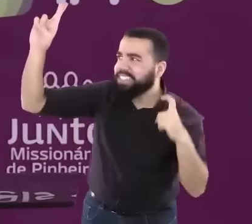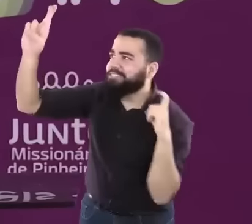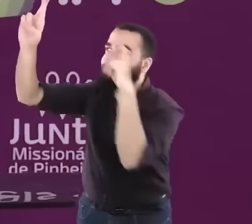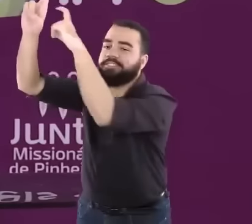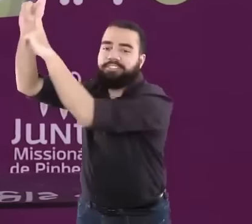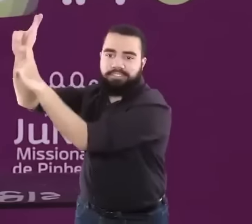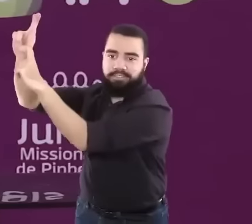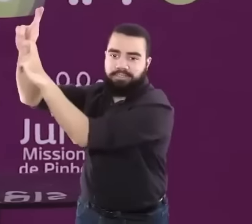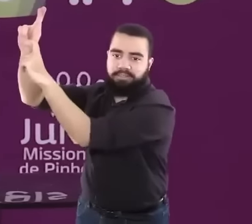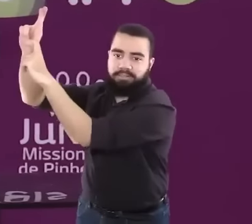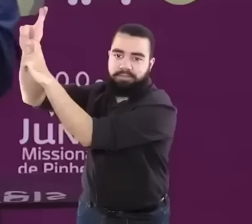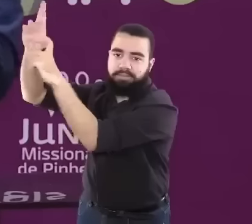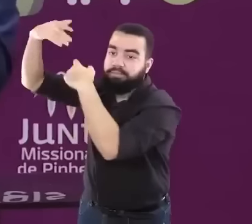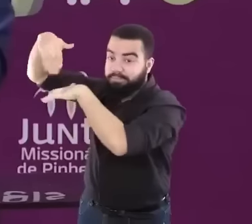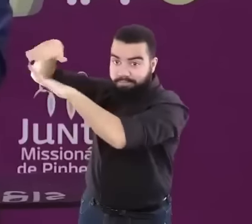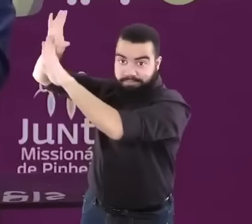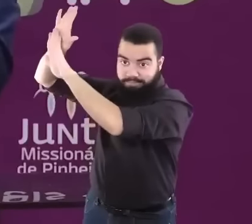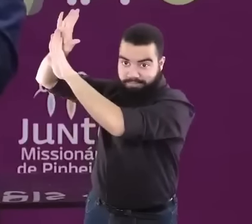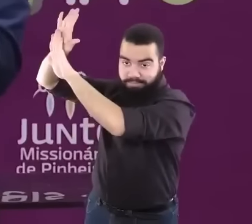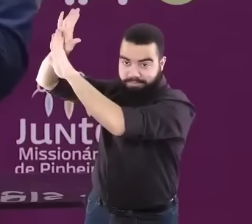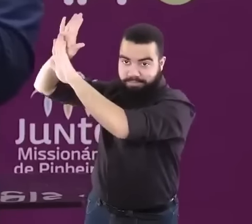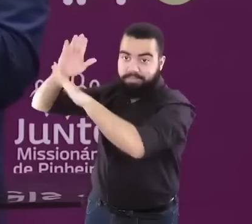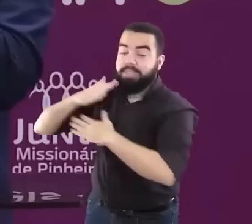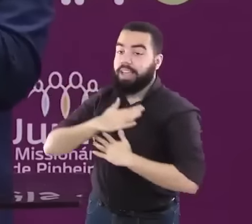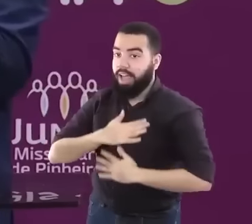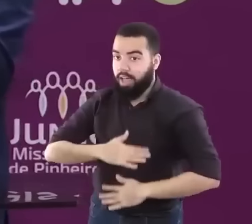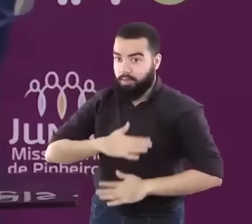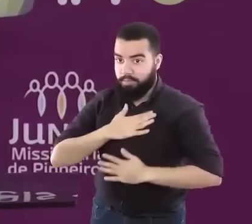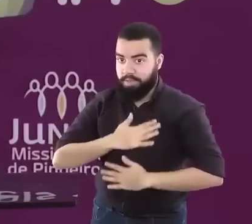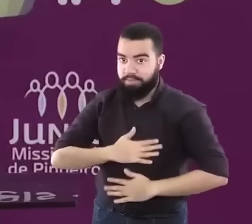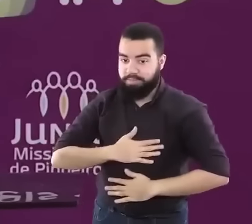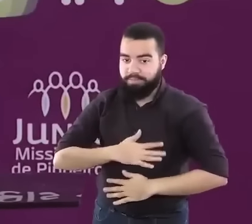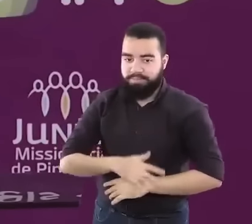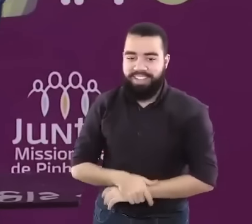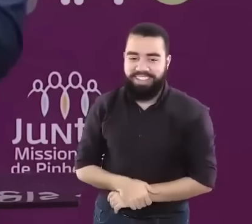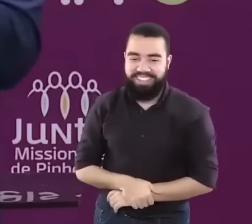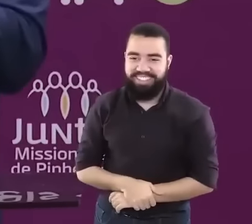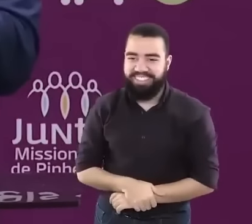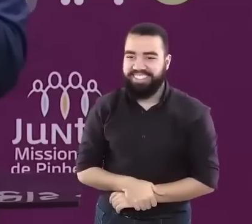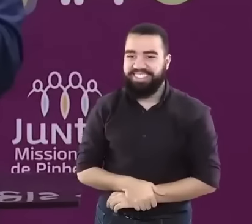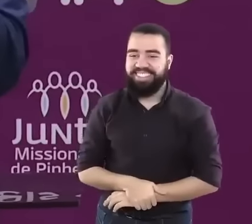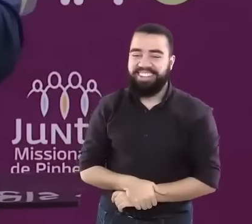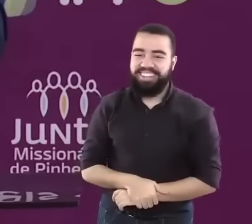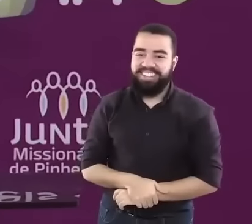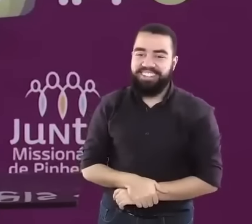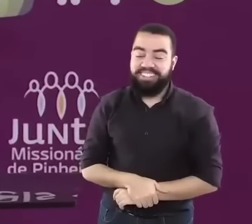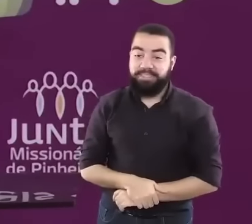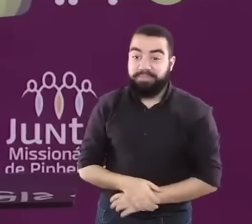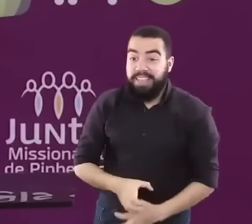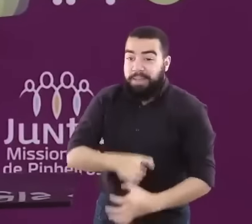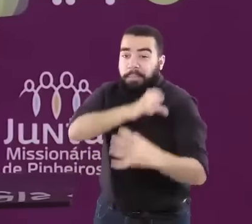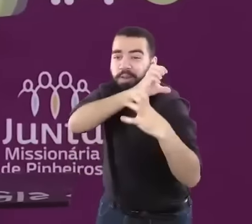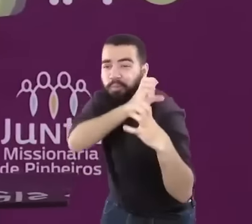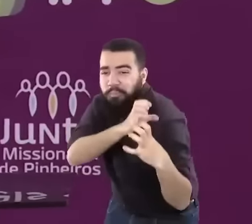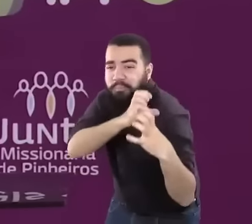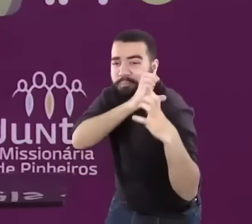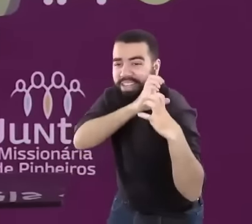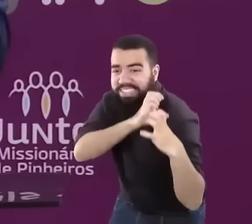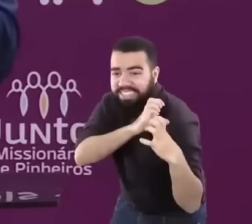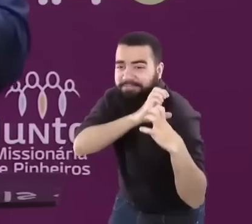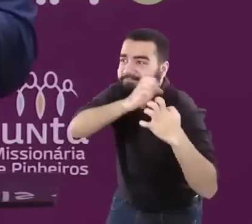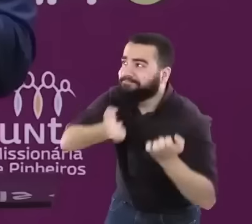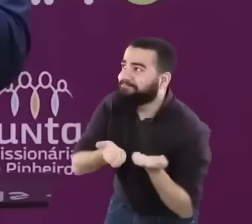entrega mas o outro significado aqui não é somente de você lançar o fardo de você transferir essa preocupação para